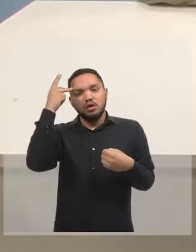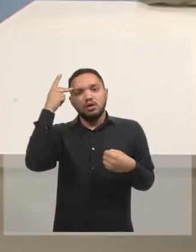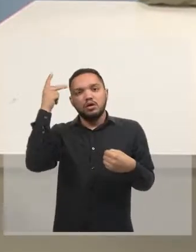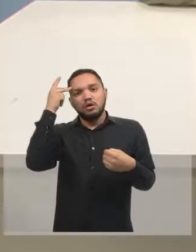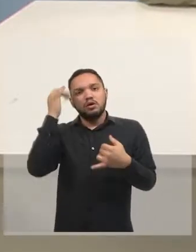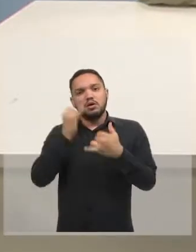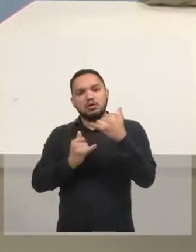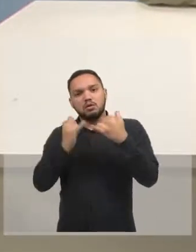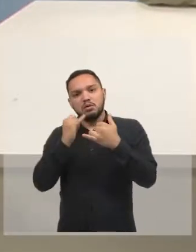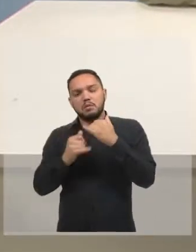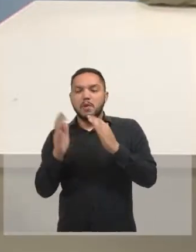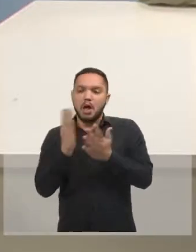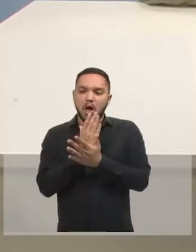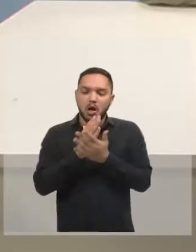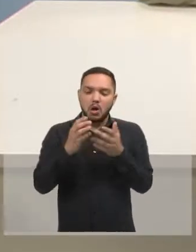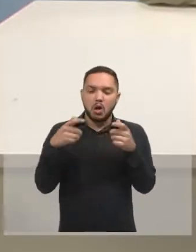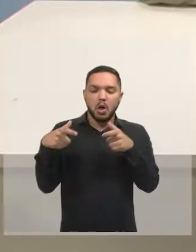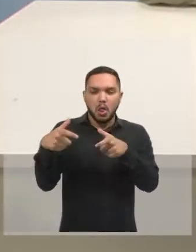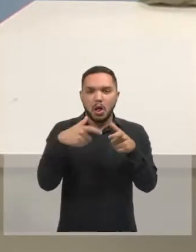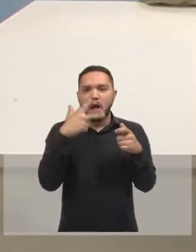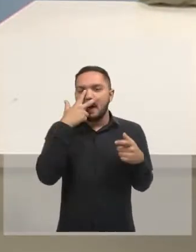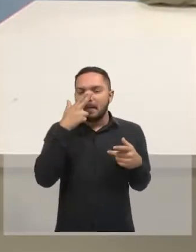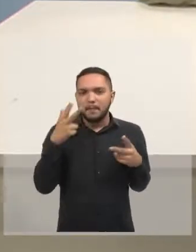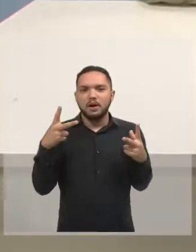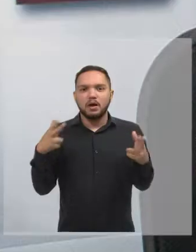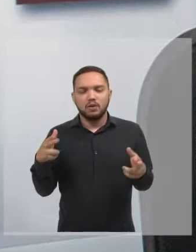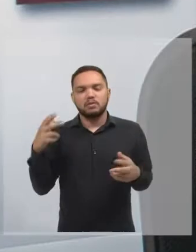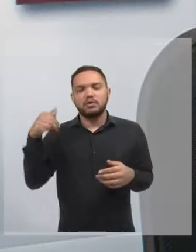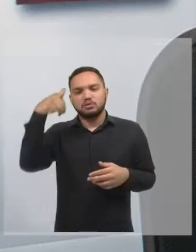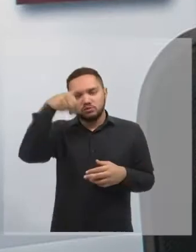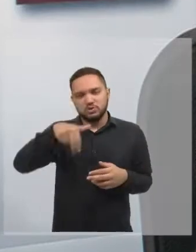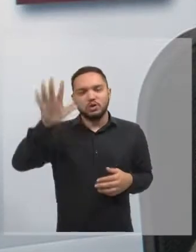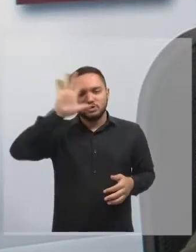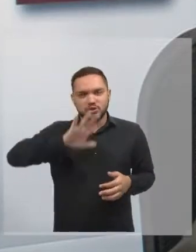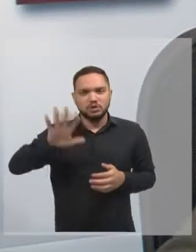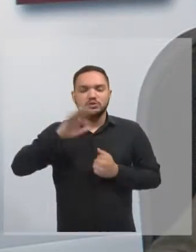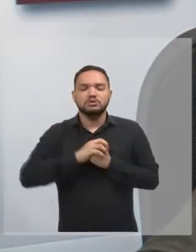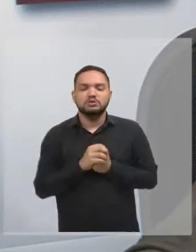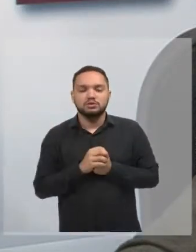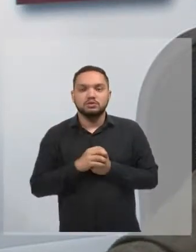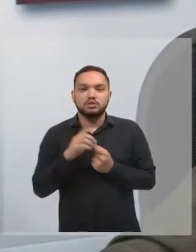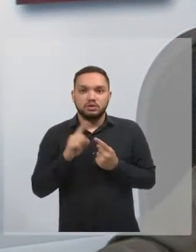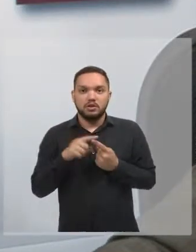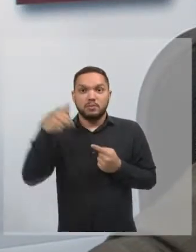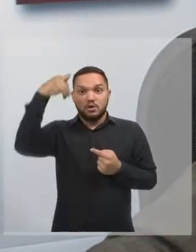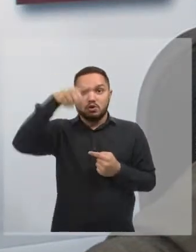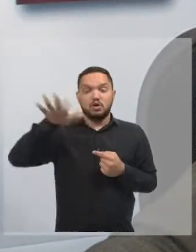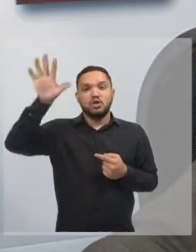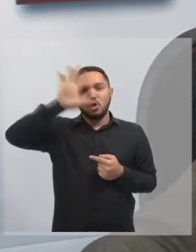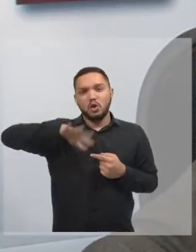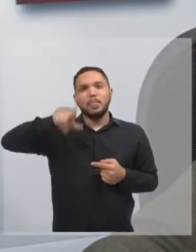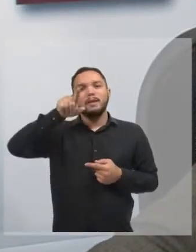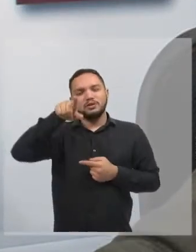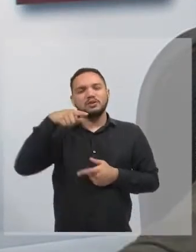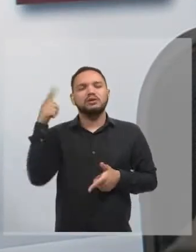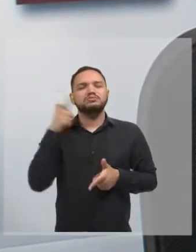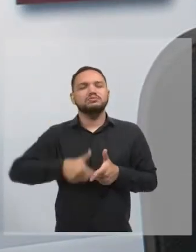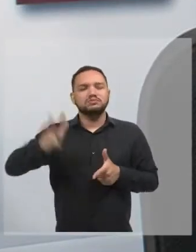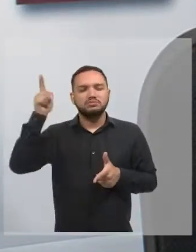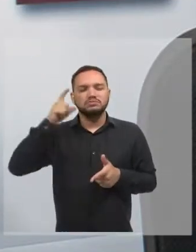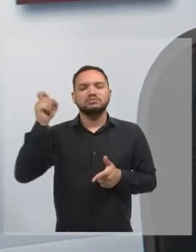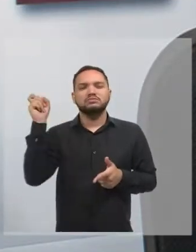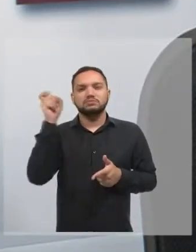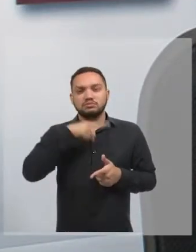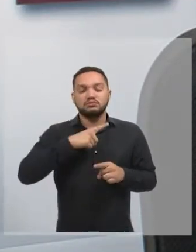que praticamente são o Nordeste. O polígono das secas. Minas Gerais tem no seu norte. A nossa própria região Nordeste hoje é complicada. Você